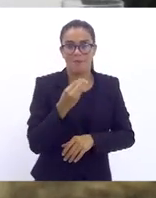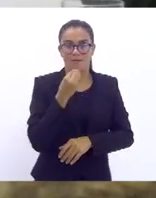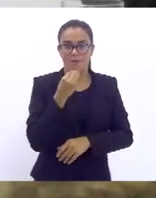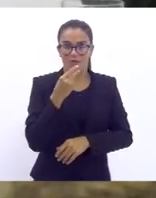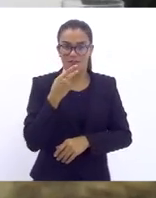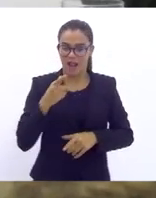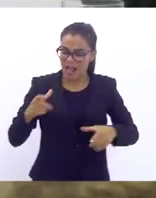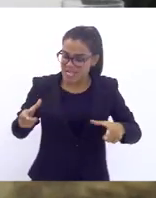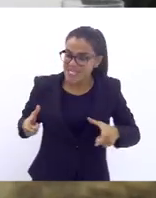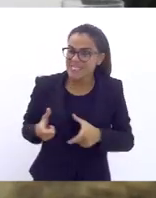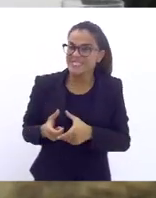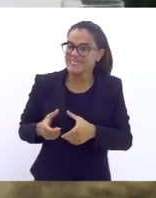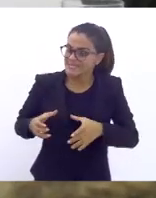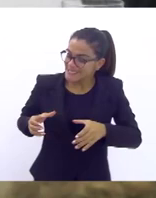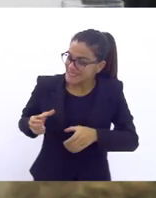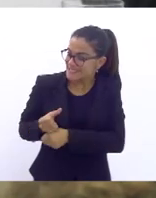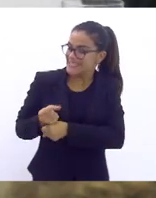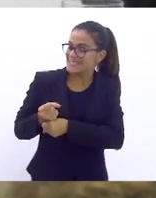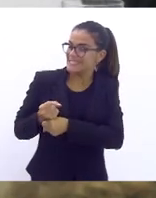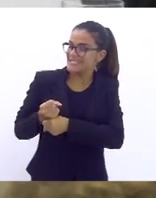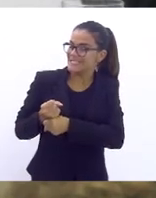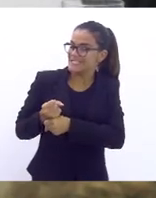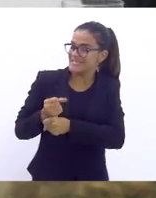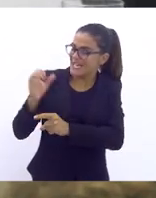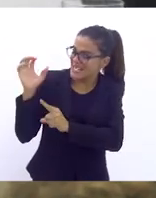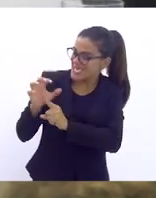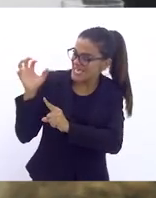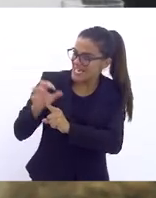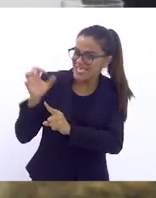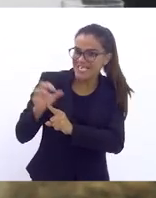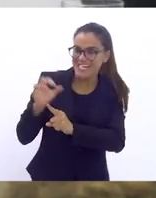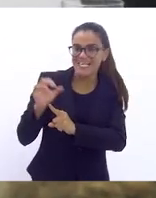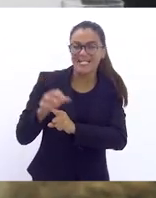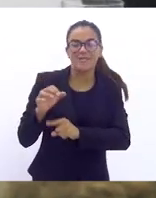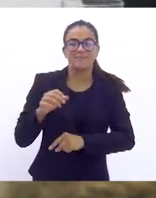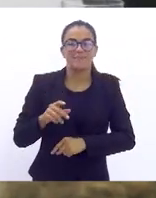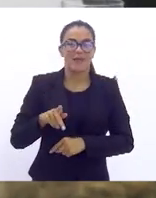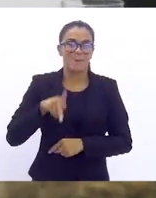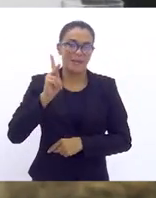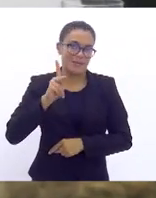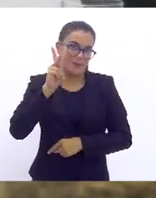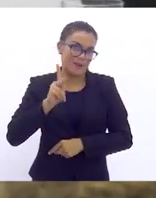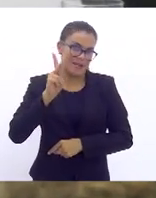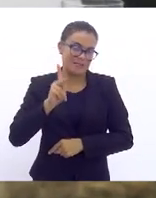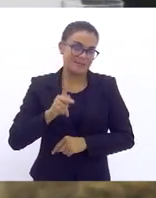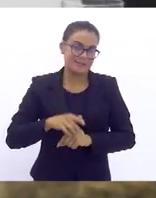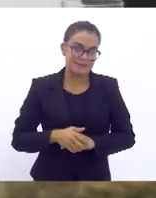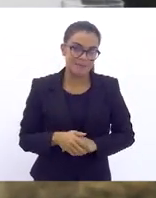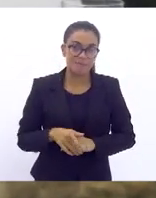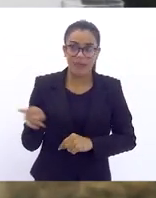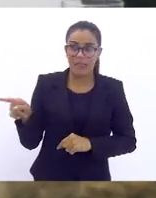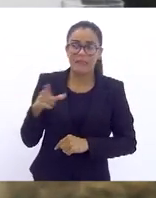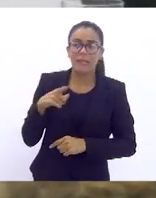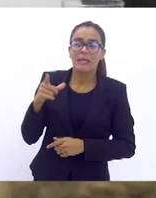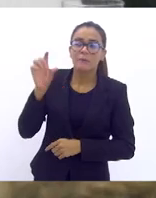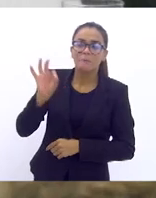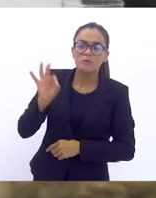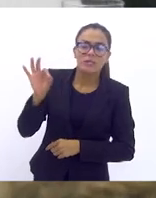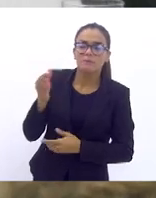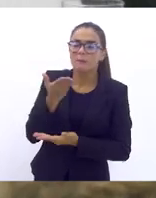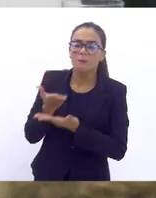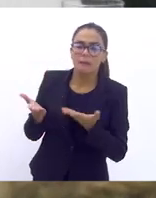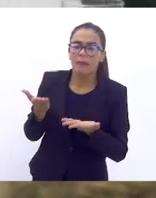a Petrobras é que é parceira mas o 1% que eles têm para perder automaticamente